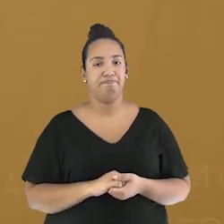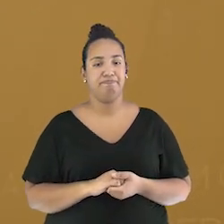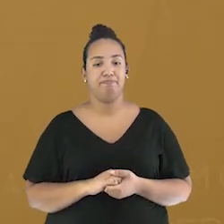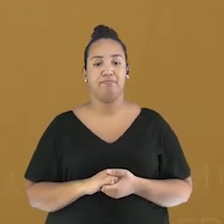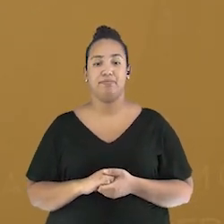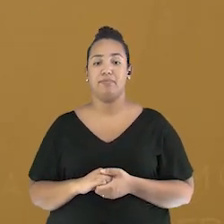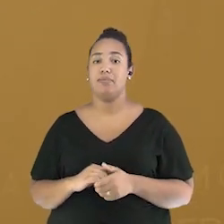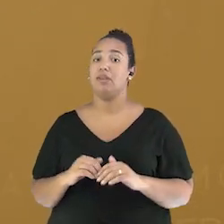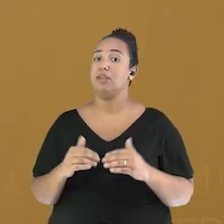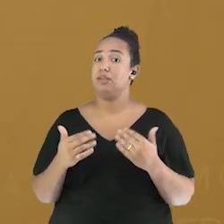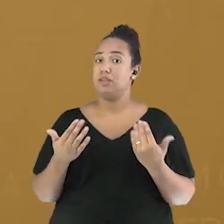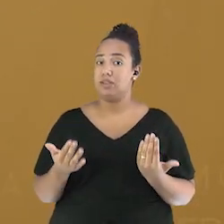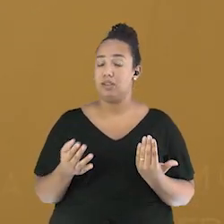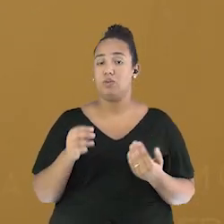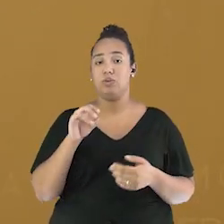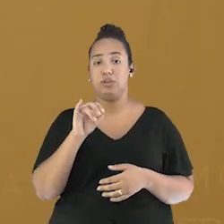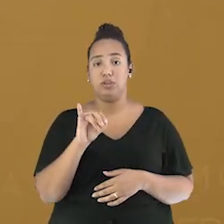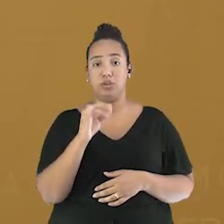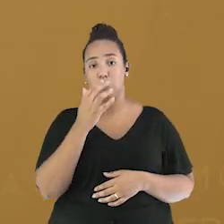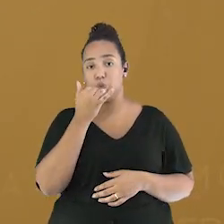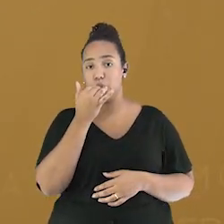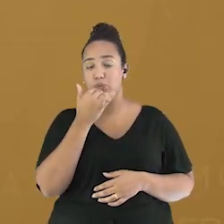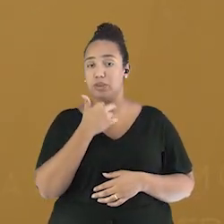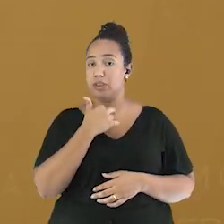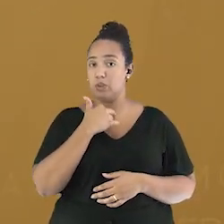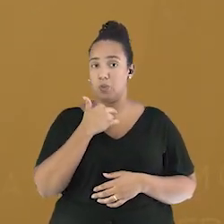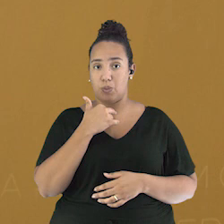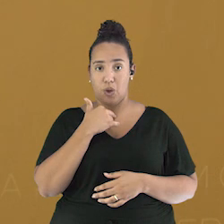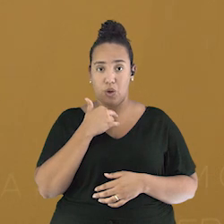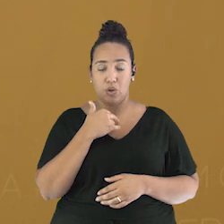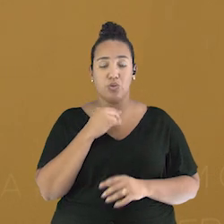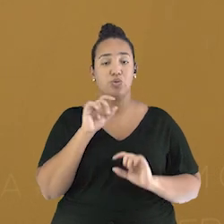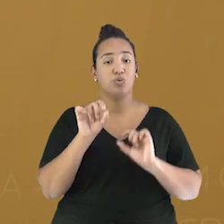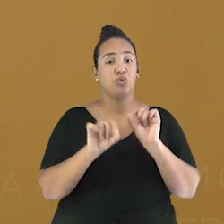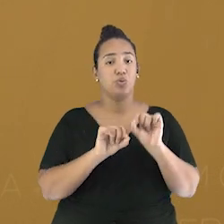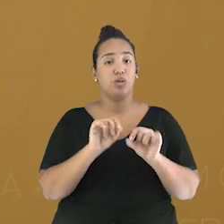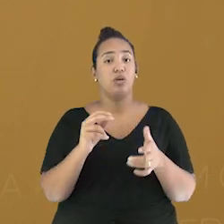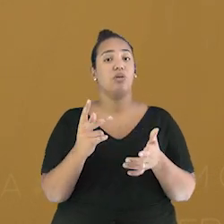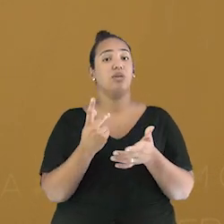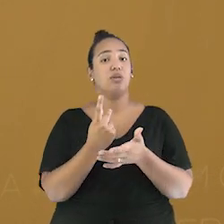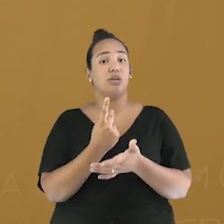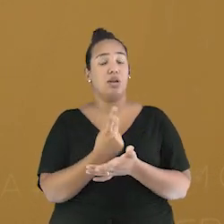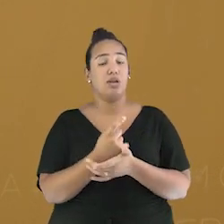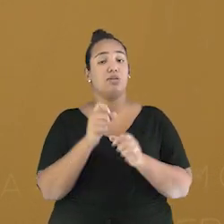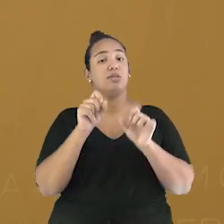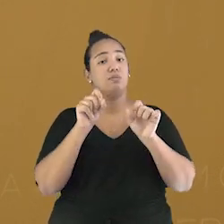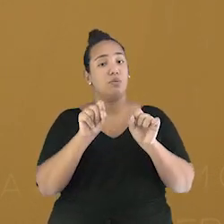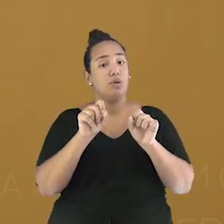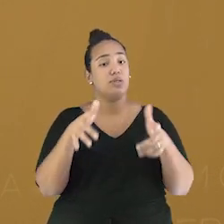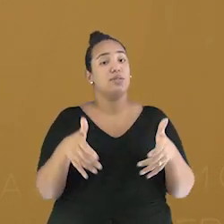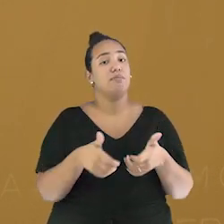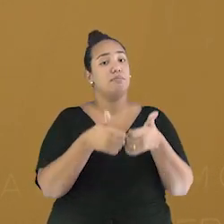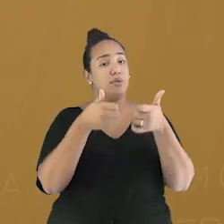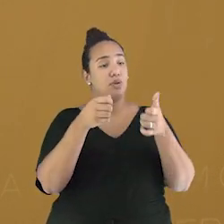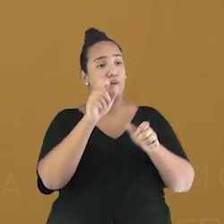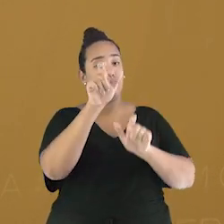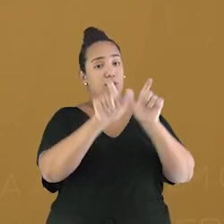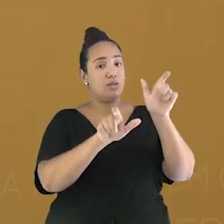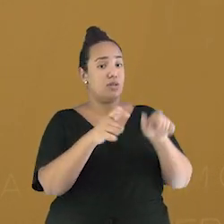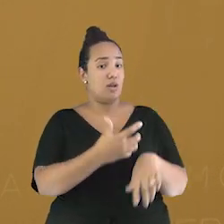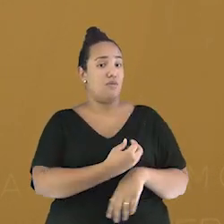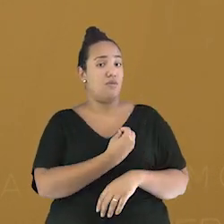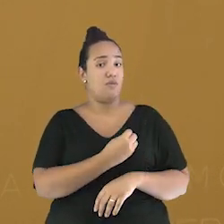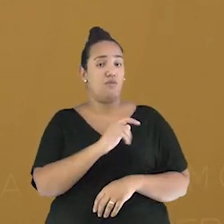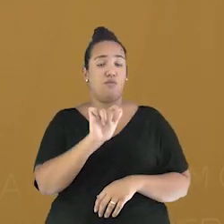assim, algo impróprio para o consumo do ser humano pode ser utilidade para outros que vocês vão